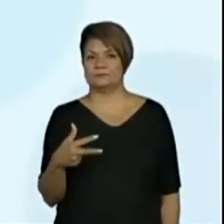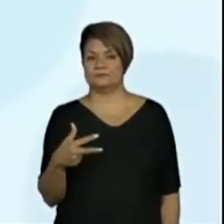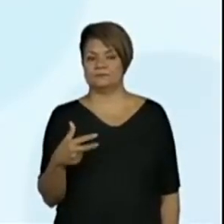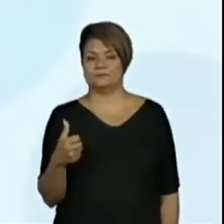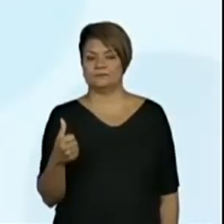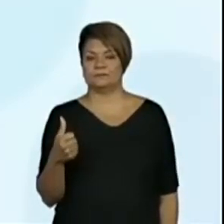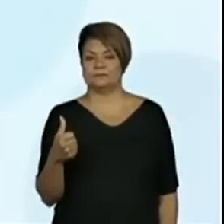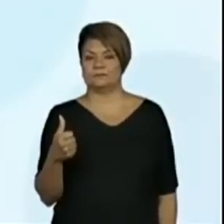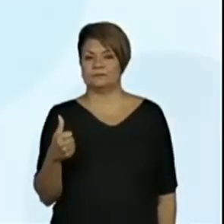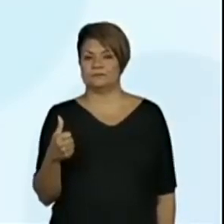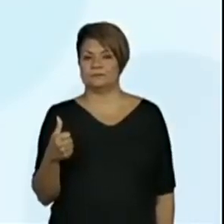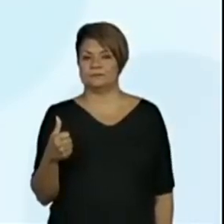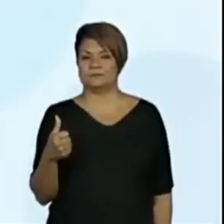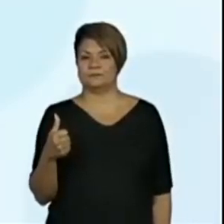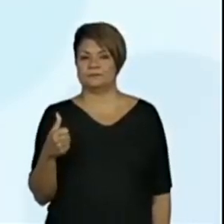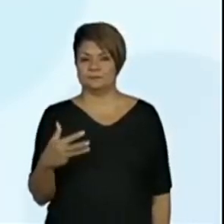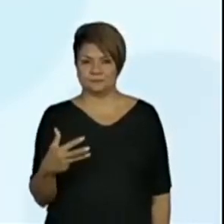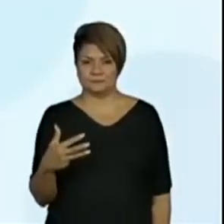Treze.